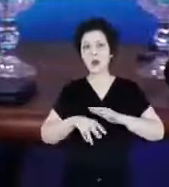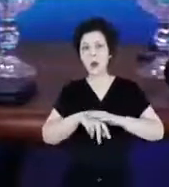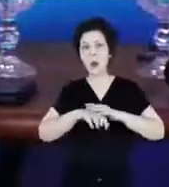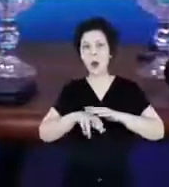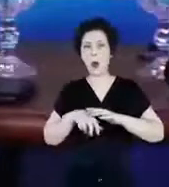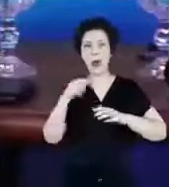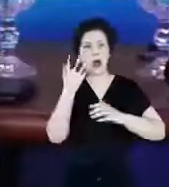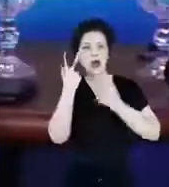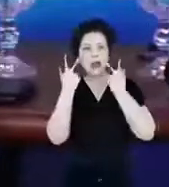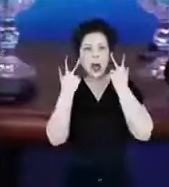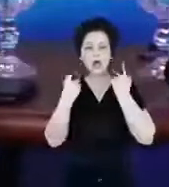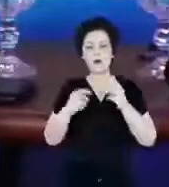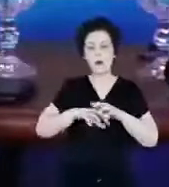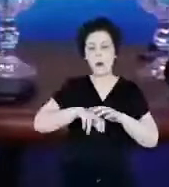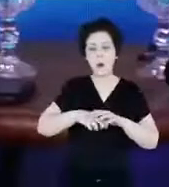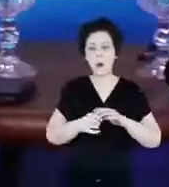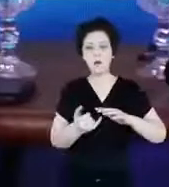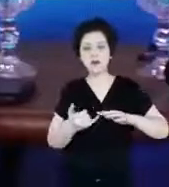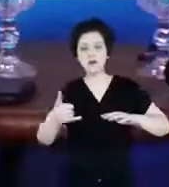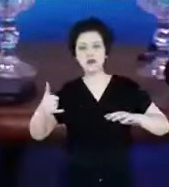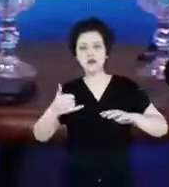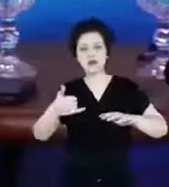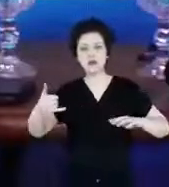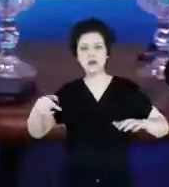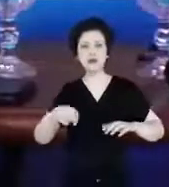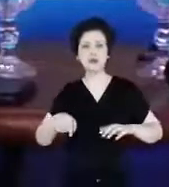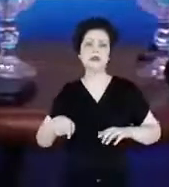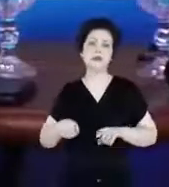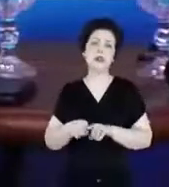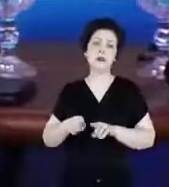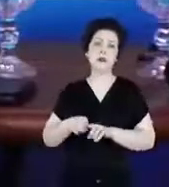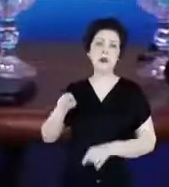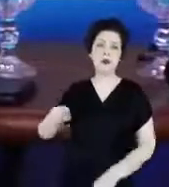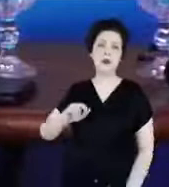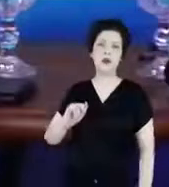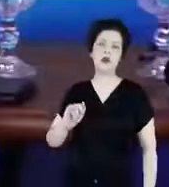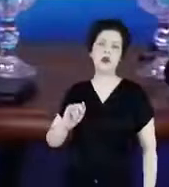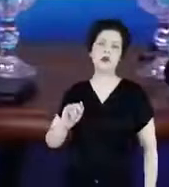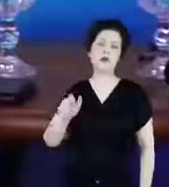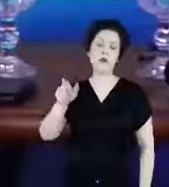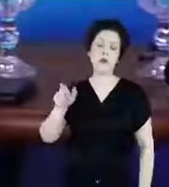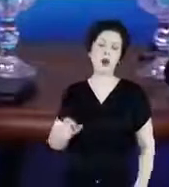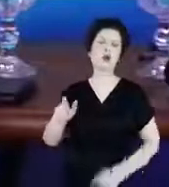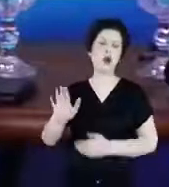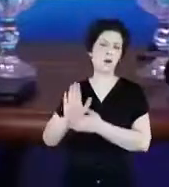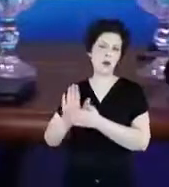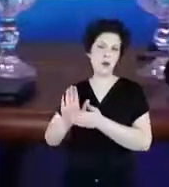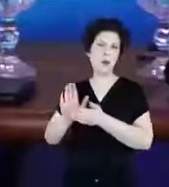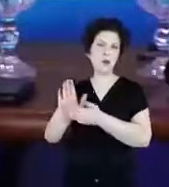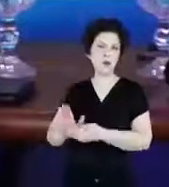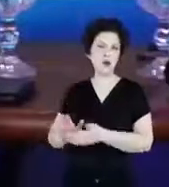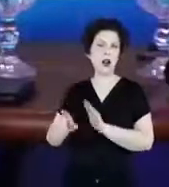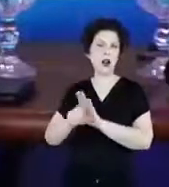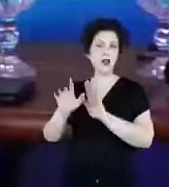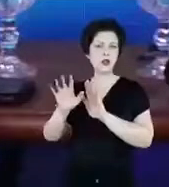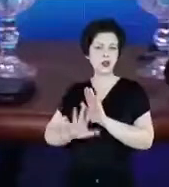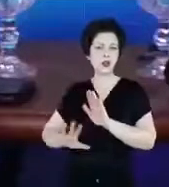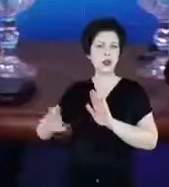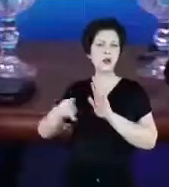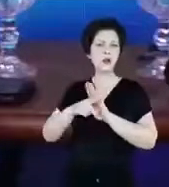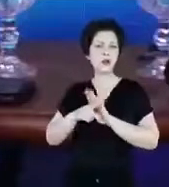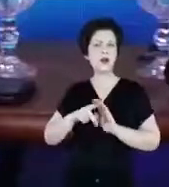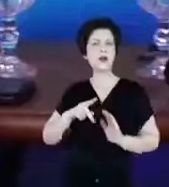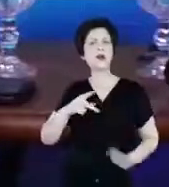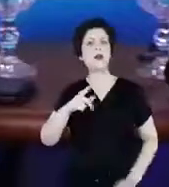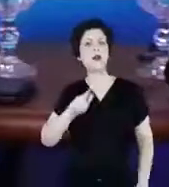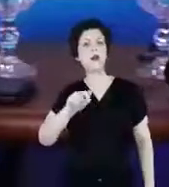que, inclusive, o deputado Arnaldo Jardim, né, apresentou já um projeto de uma lei geral para o biogás, que eu acho